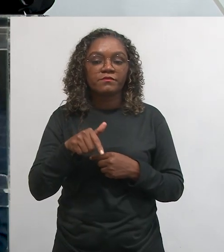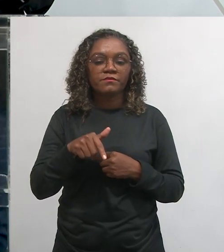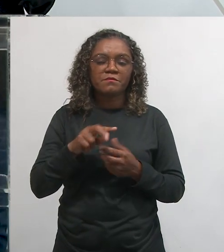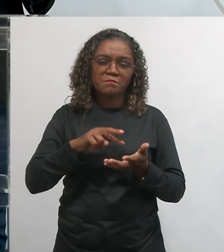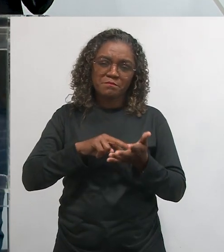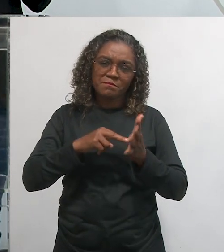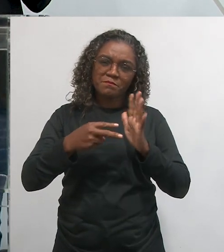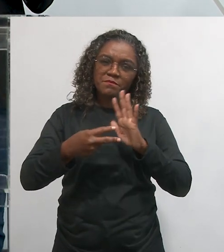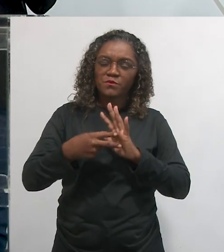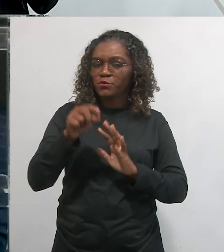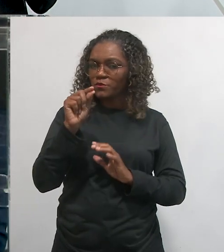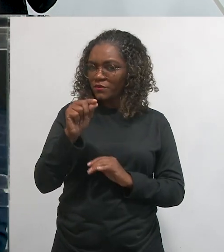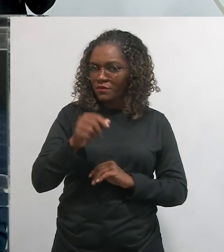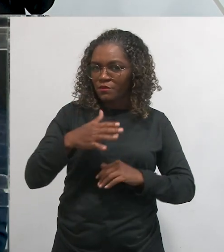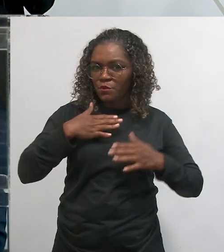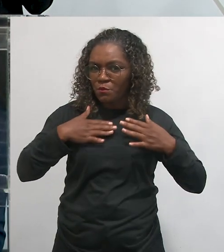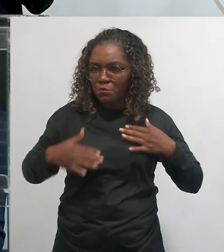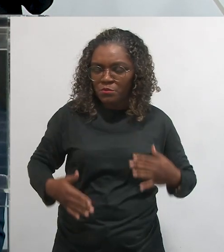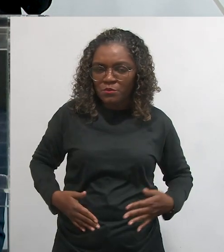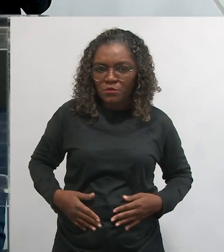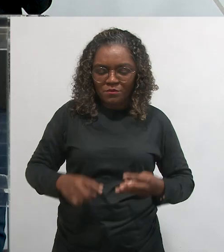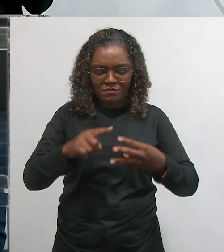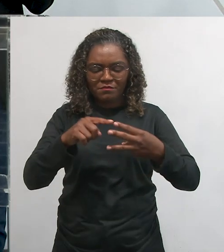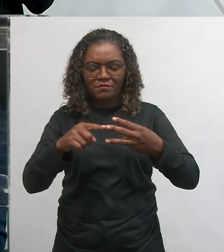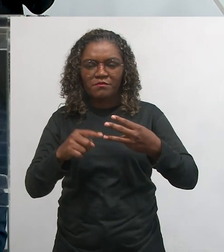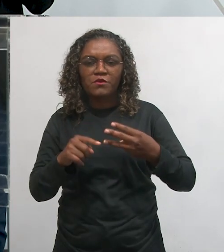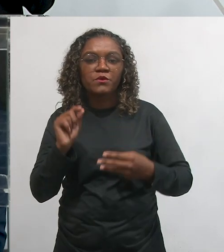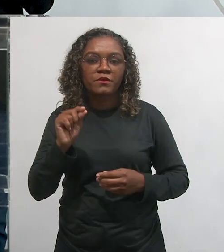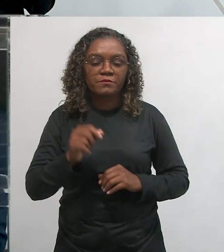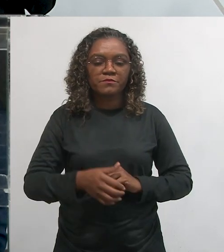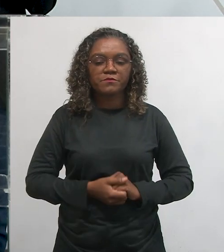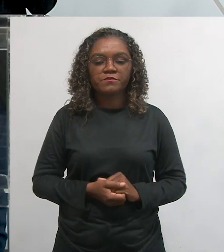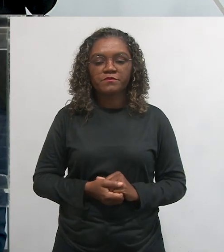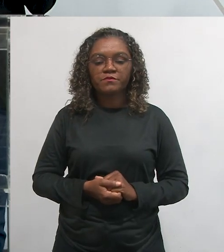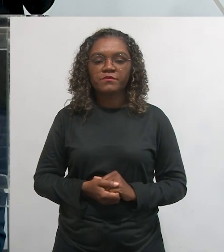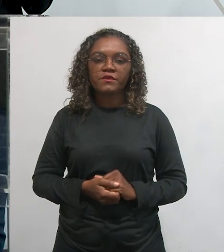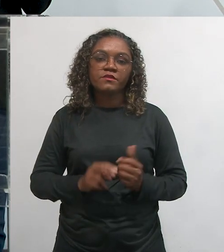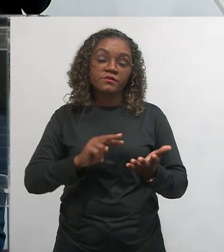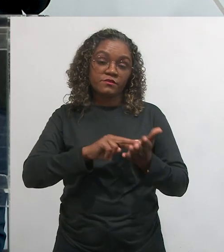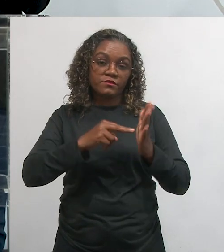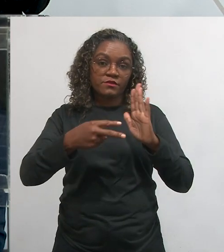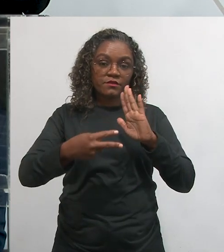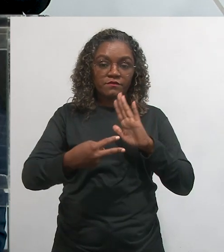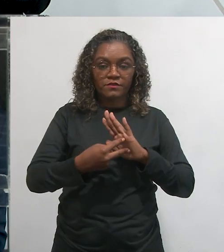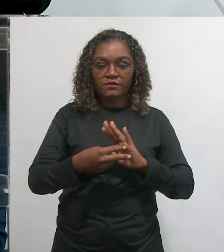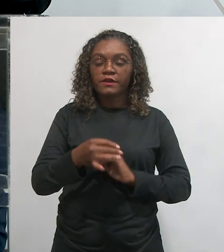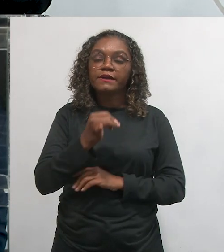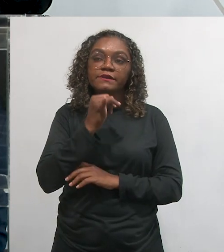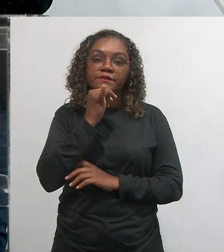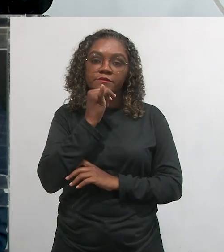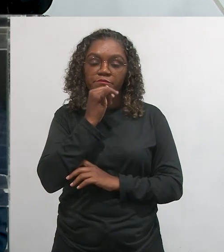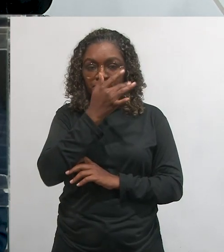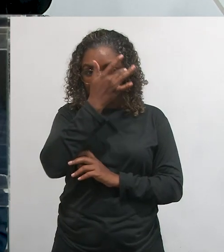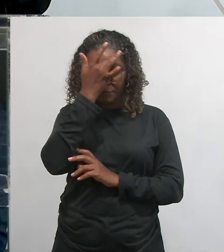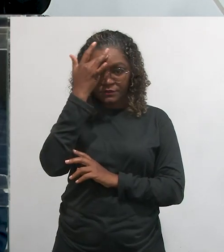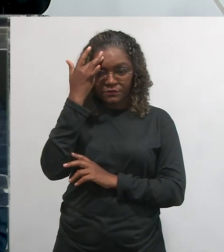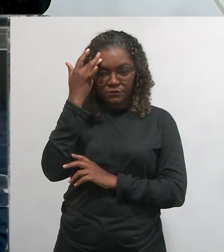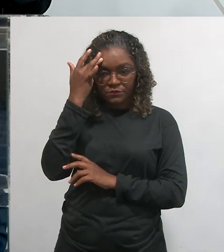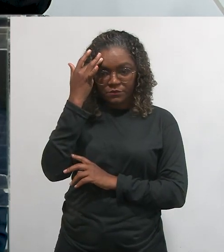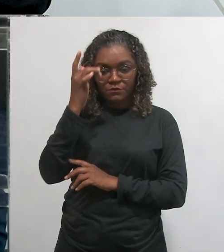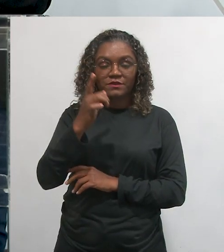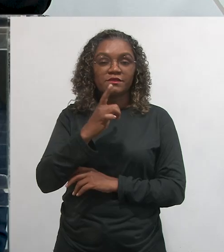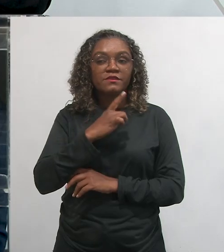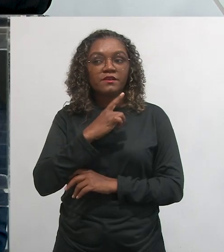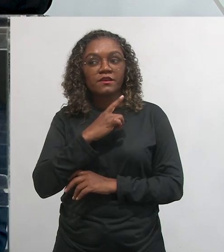desejante. O que acontece? Para que tenha justiça, então as partes inferiores, as pessoas